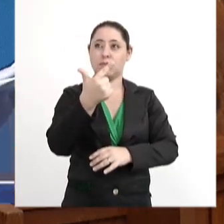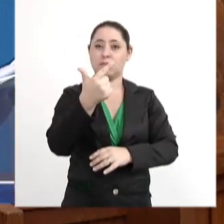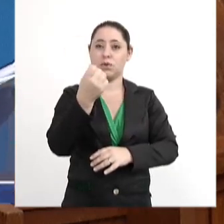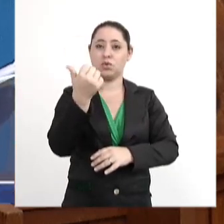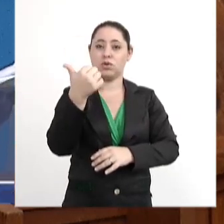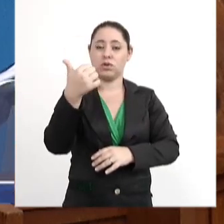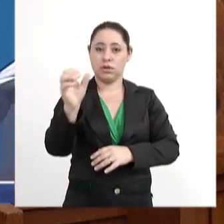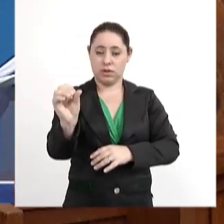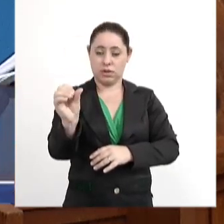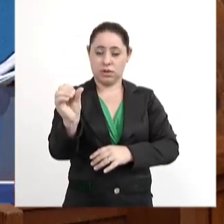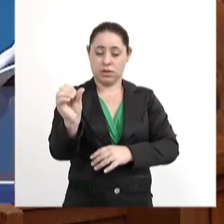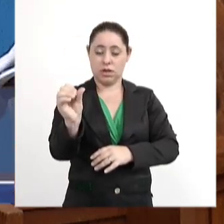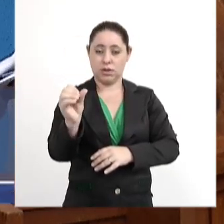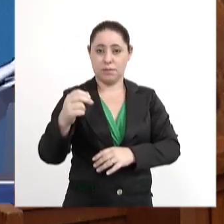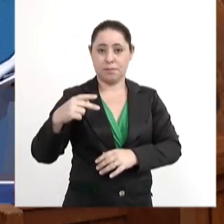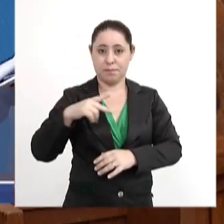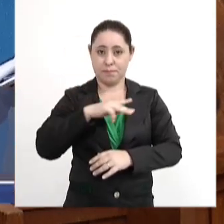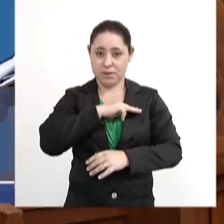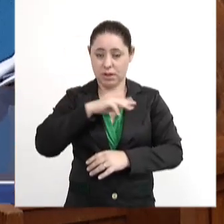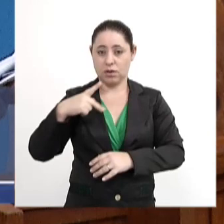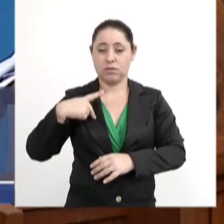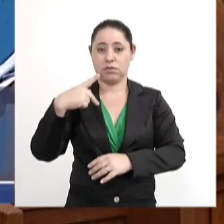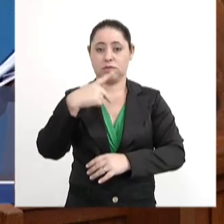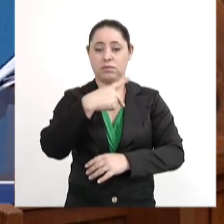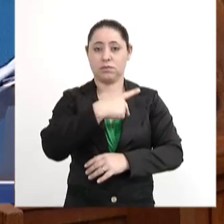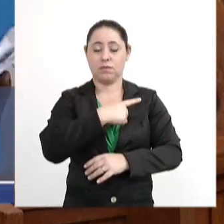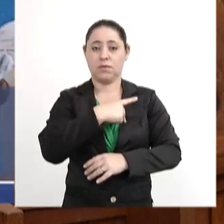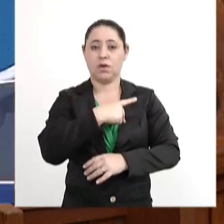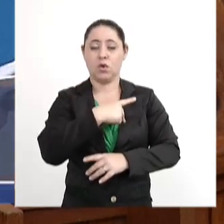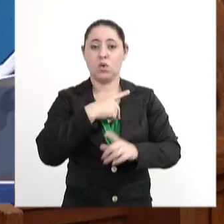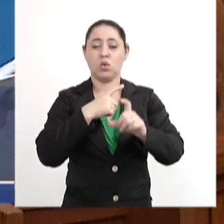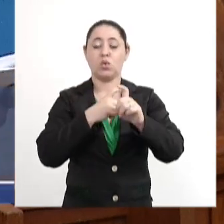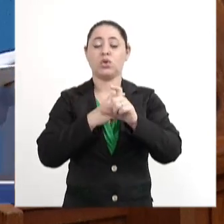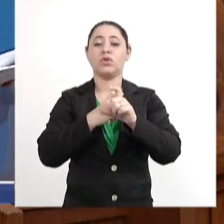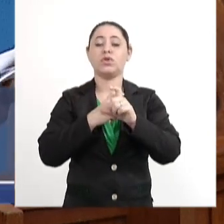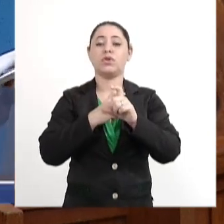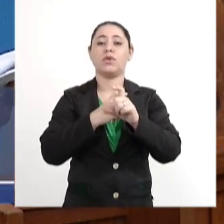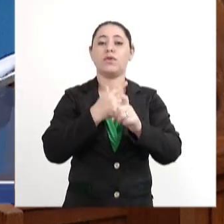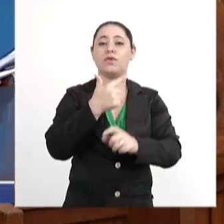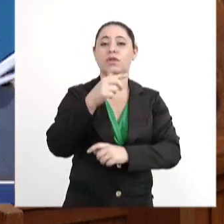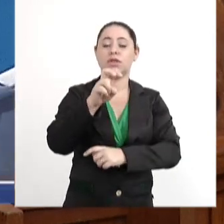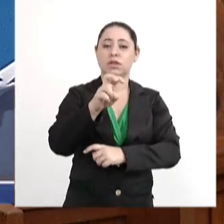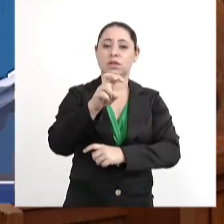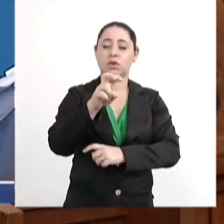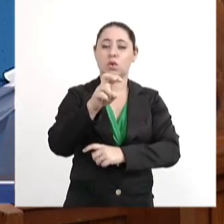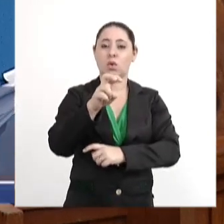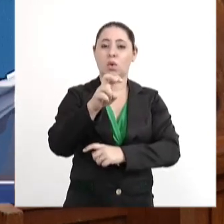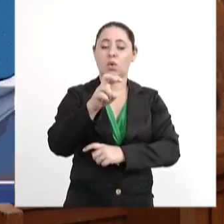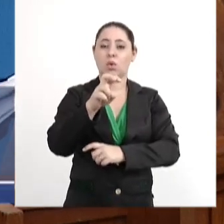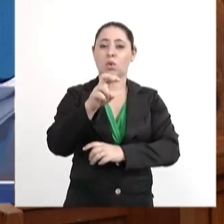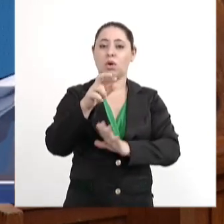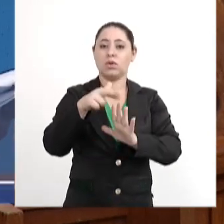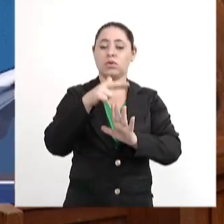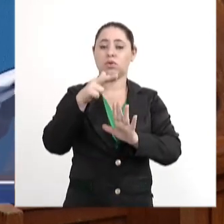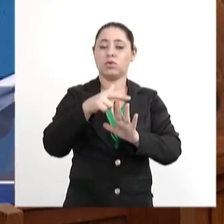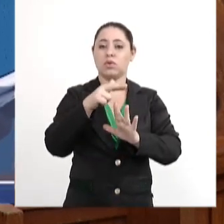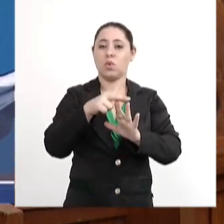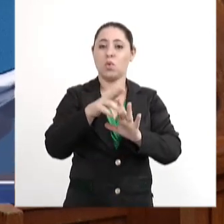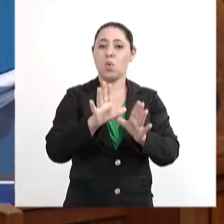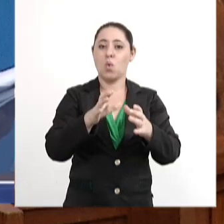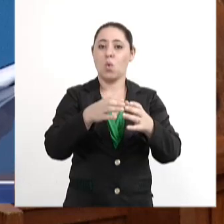158/2016 do Ministério da Saúde e o artigo 25 da resolução da diretoria